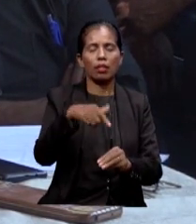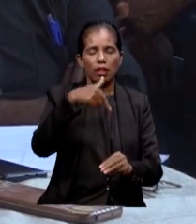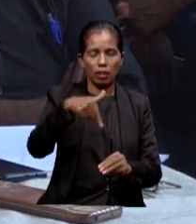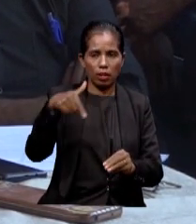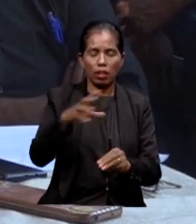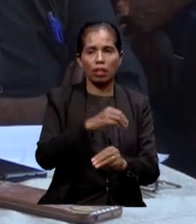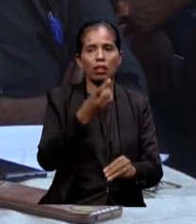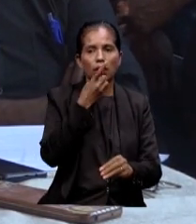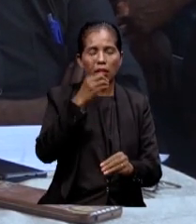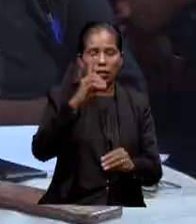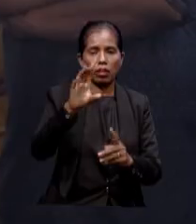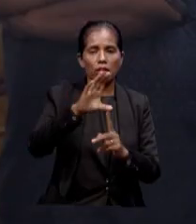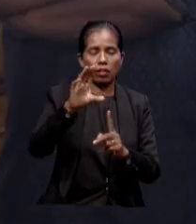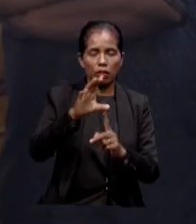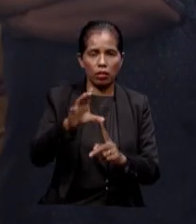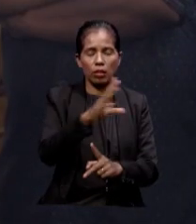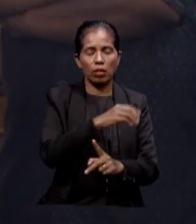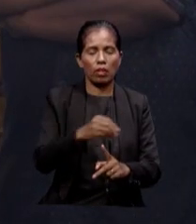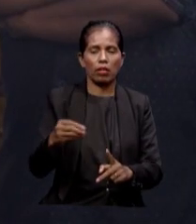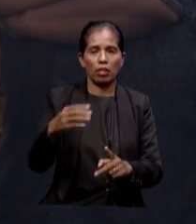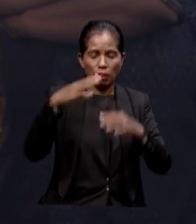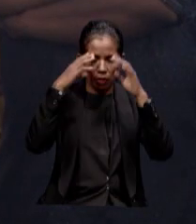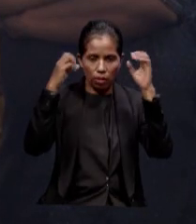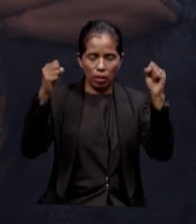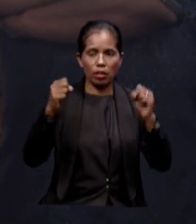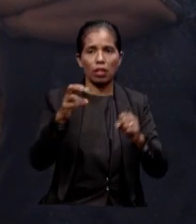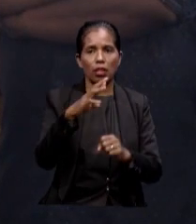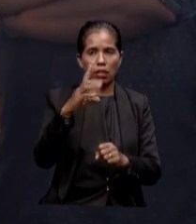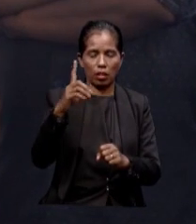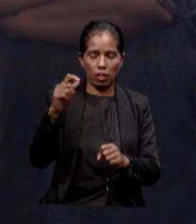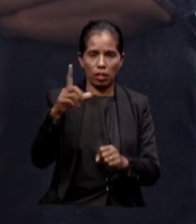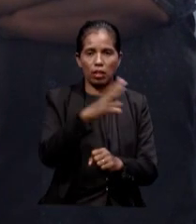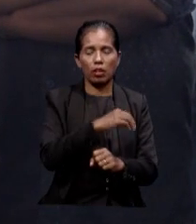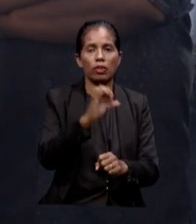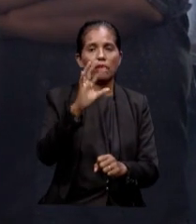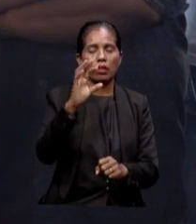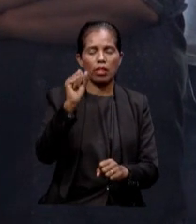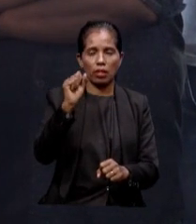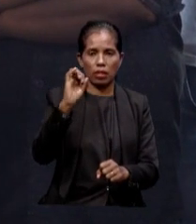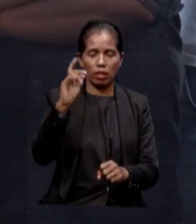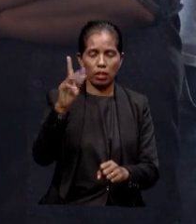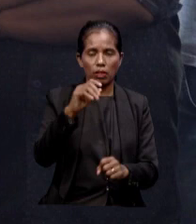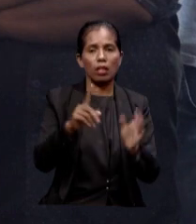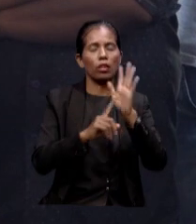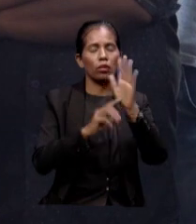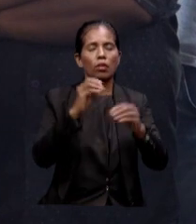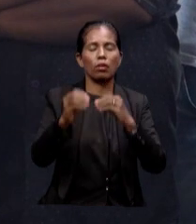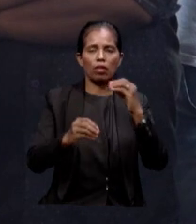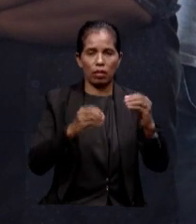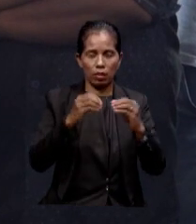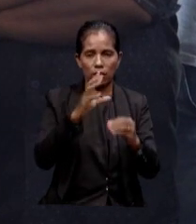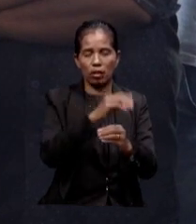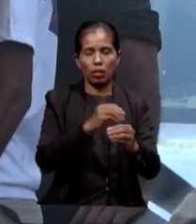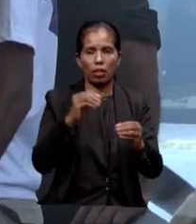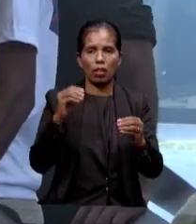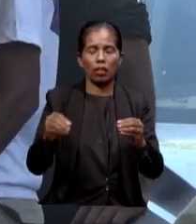lamenta ho declaração chefe Casa Militar Interino Presidencial República, Major Francisco da Silva ne befosai kono ba cronologia